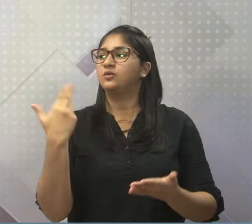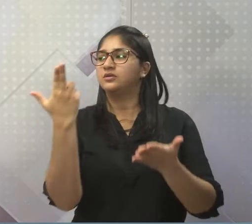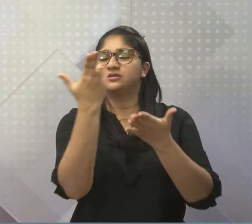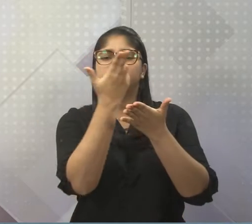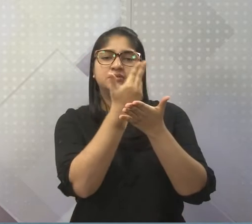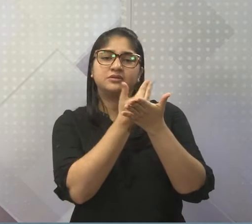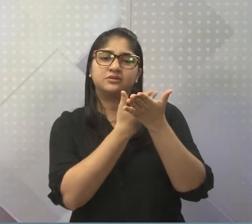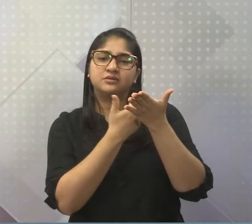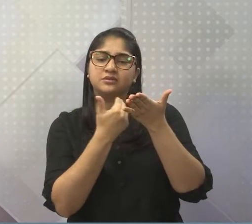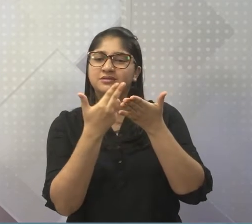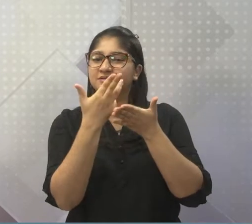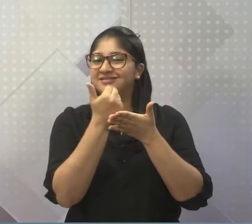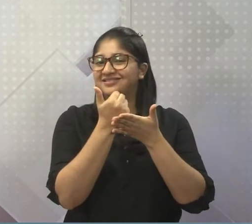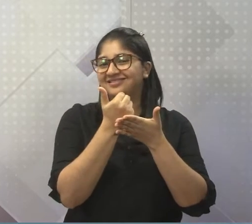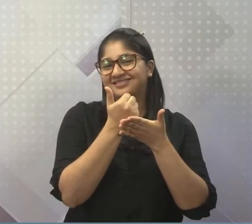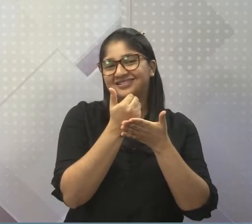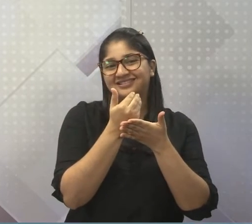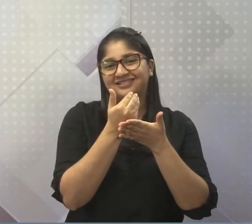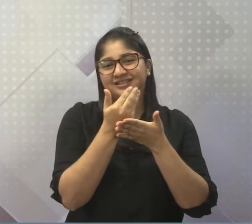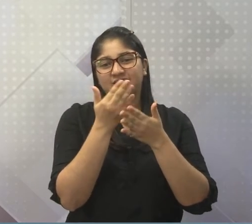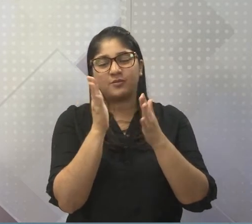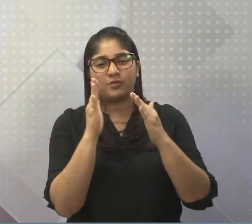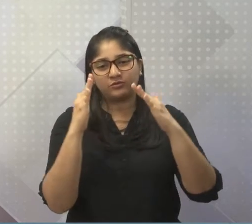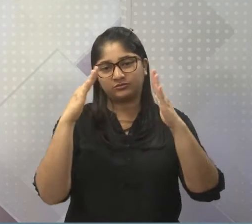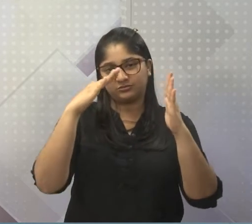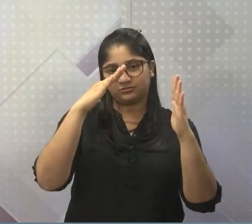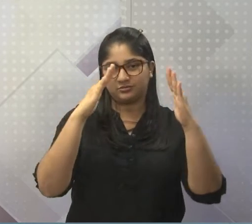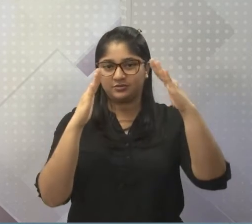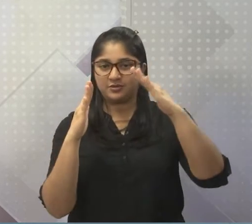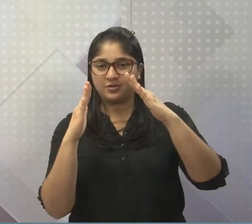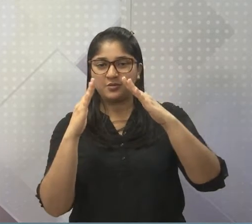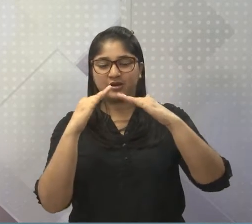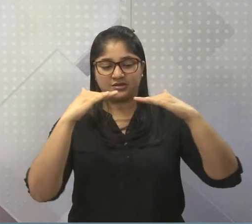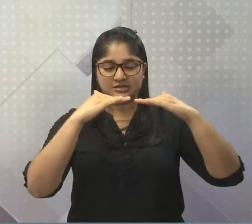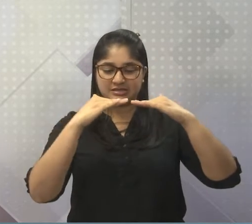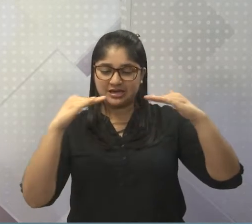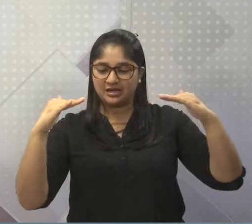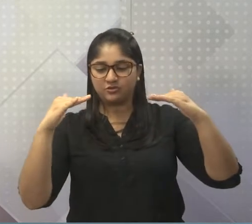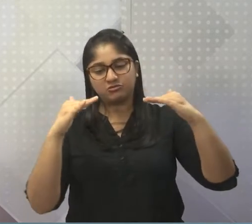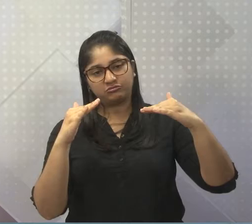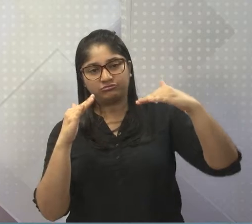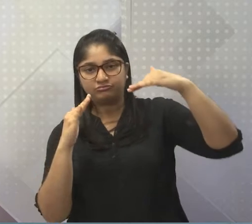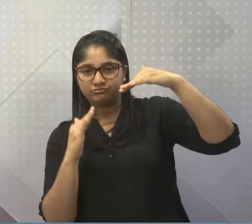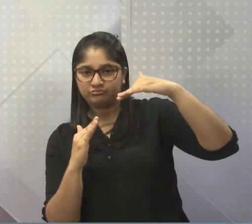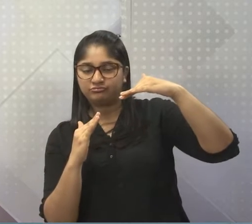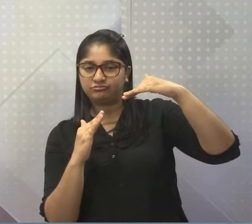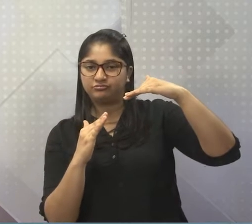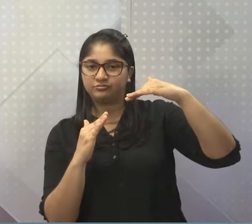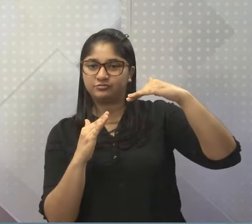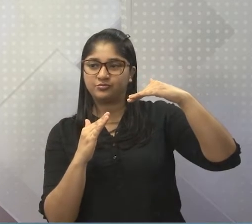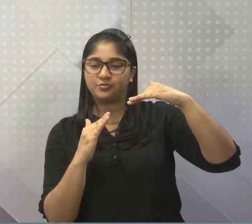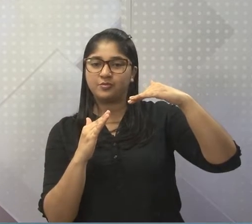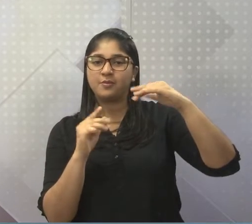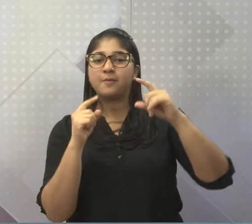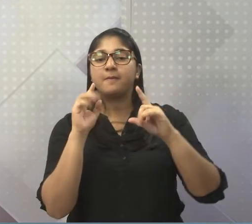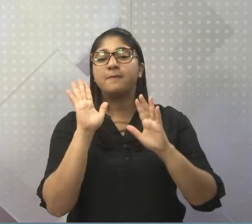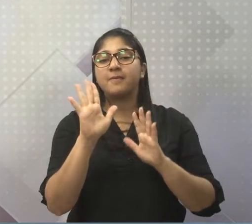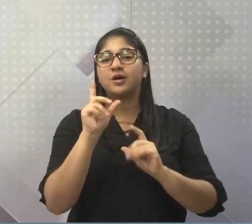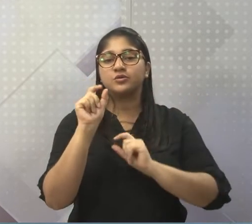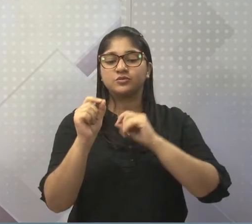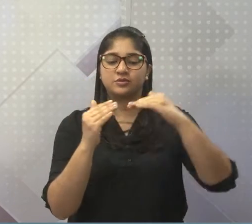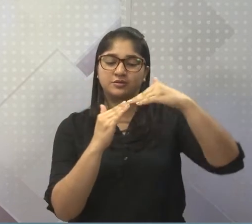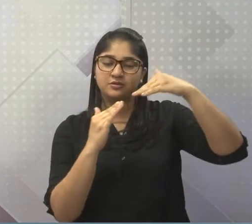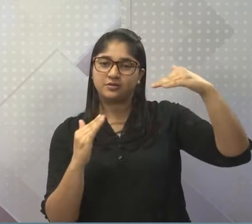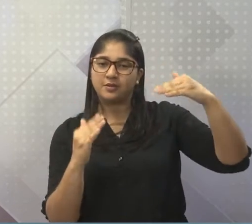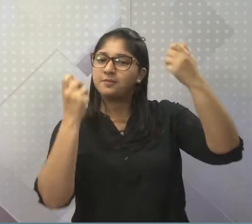Desenhei ele assim, um pouco invertido. A gente costuma desenhar assim. Mas eu desenhei dessa forma